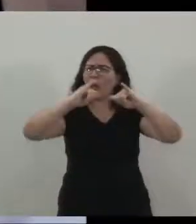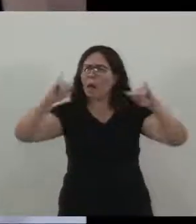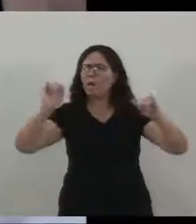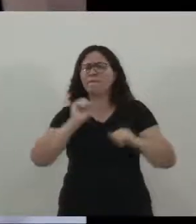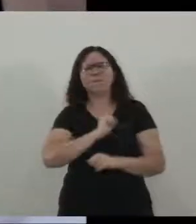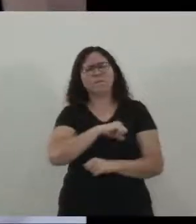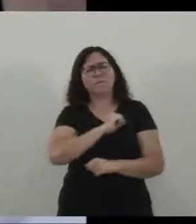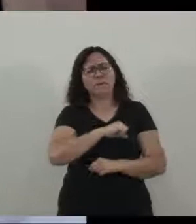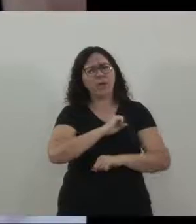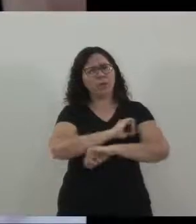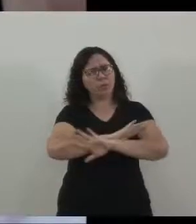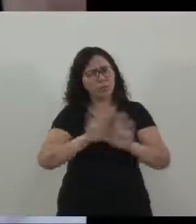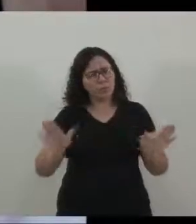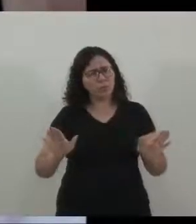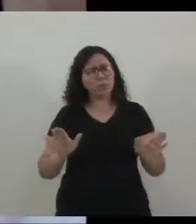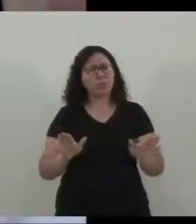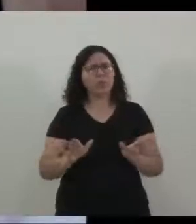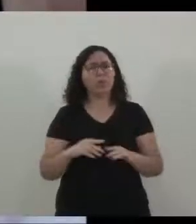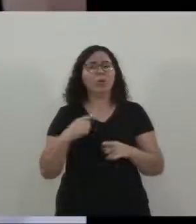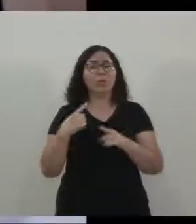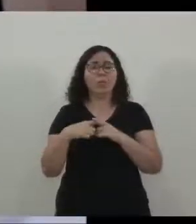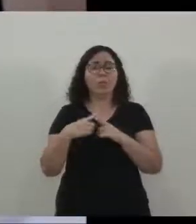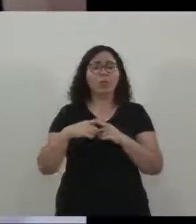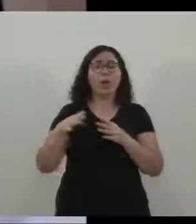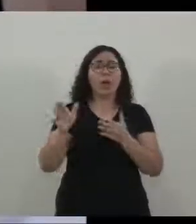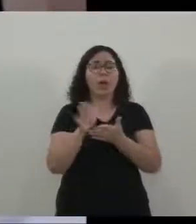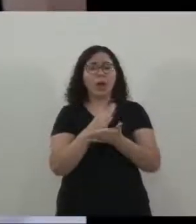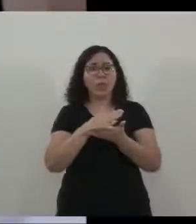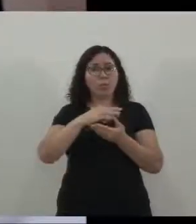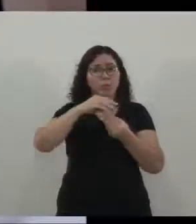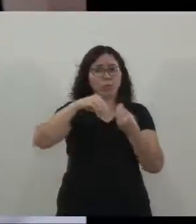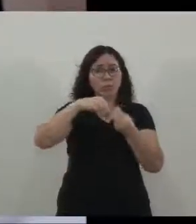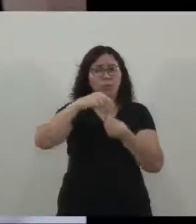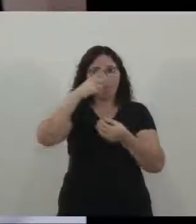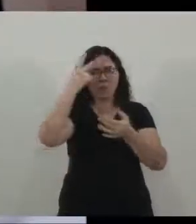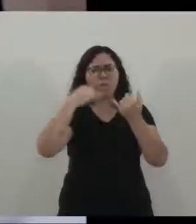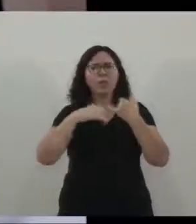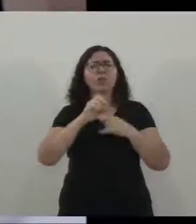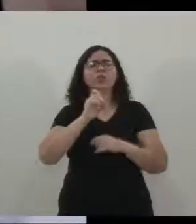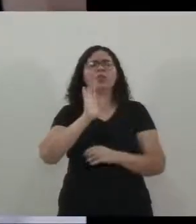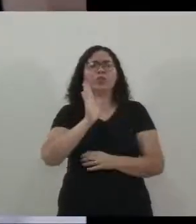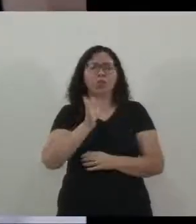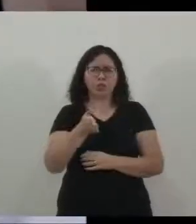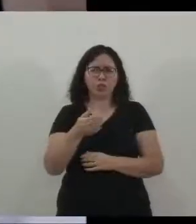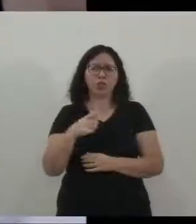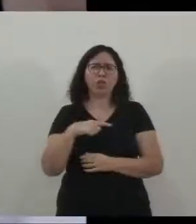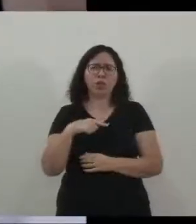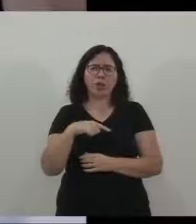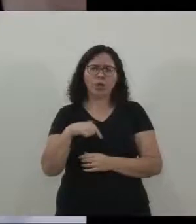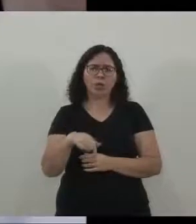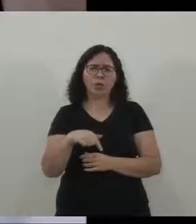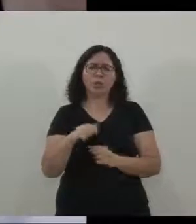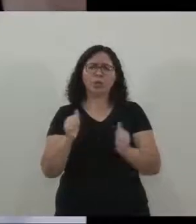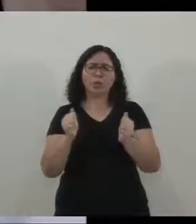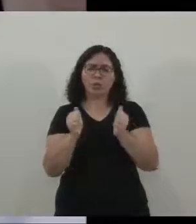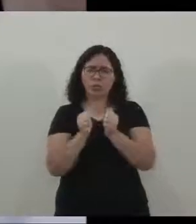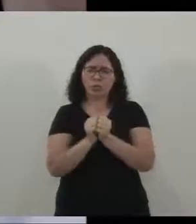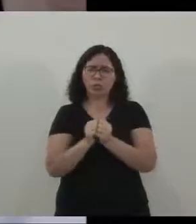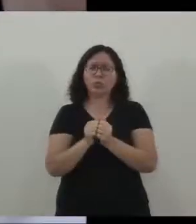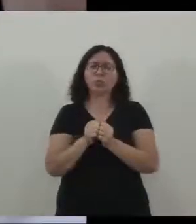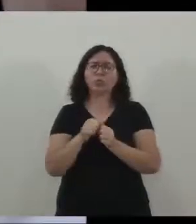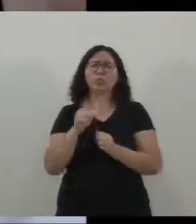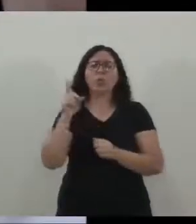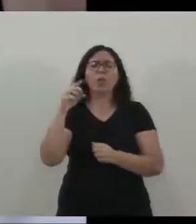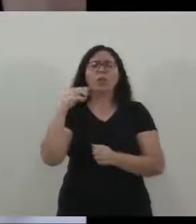né? Até porque alguns dos envolvidos, eu já tive notícia, já estiveram hoje junto com o promotor eleitoral